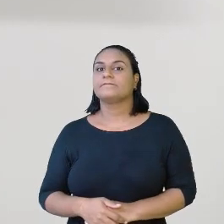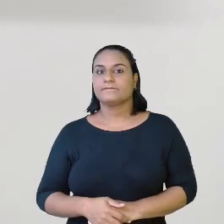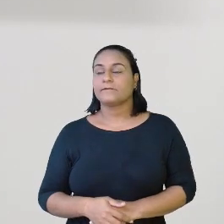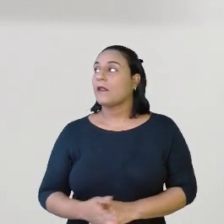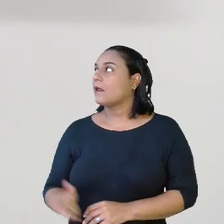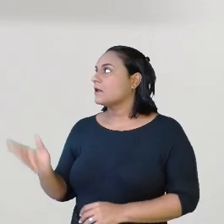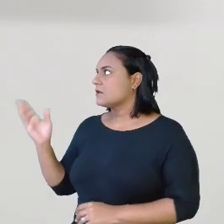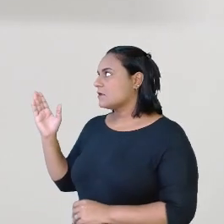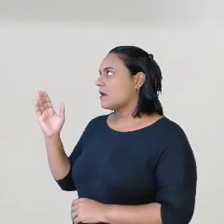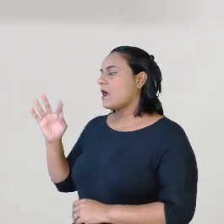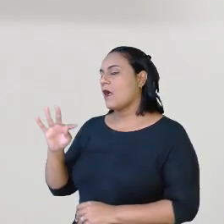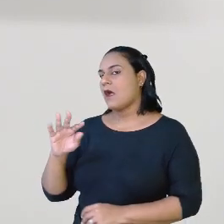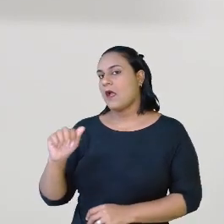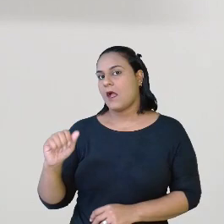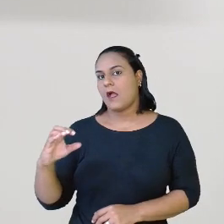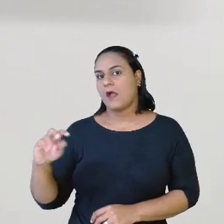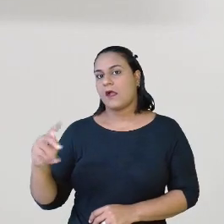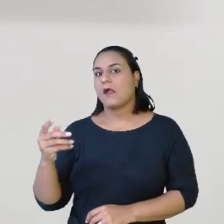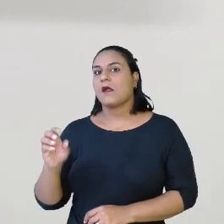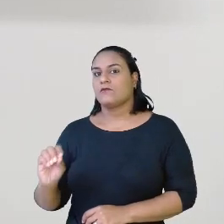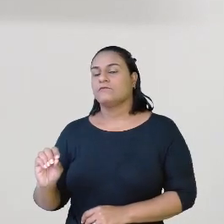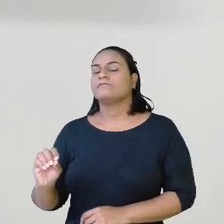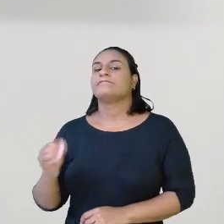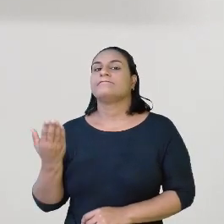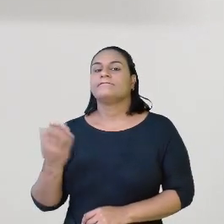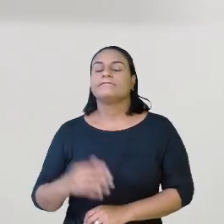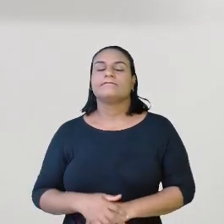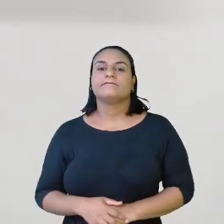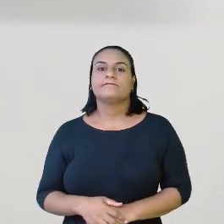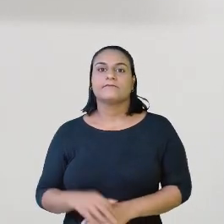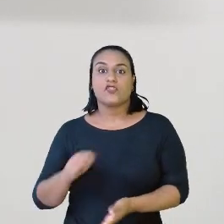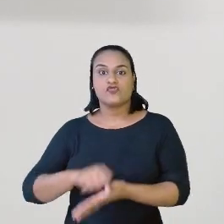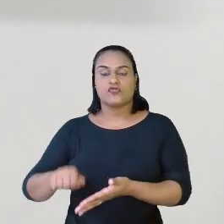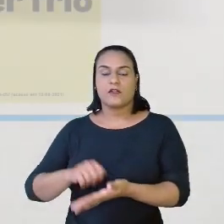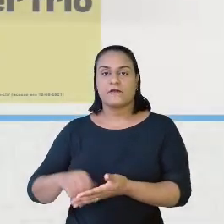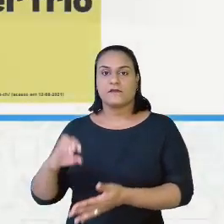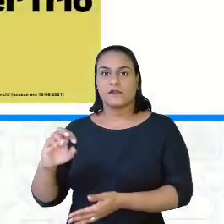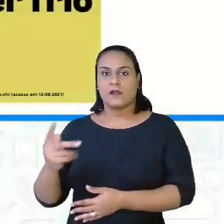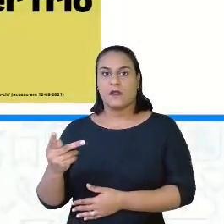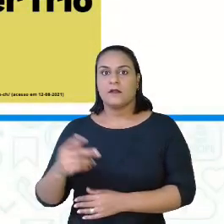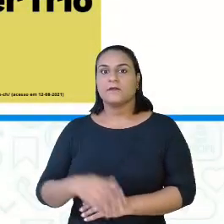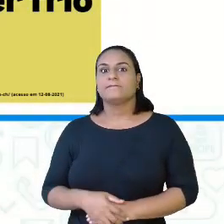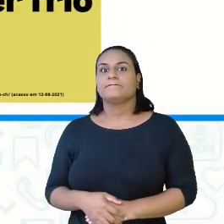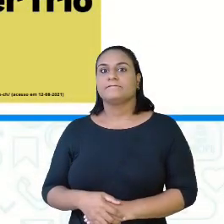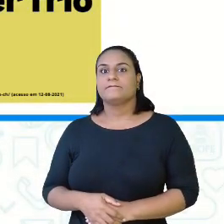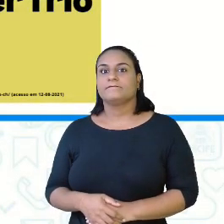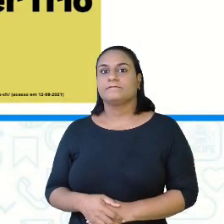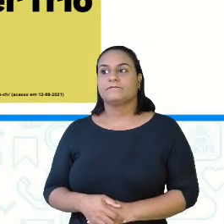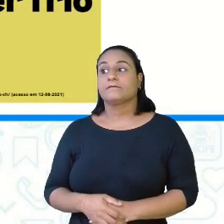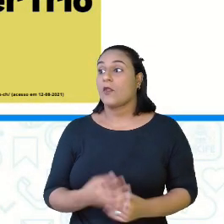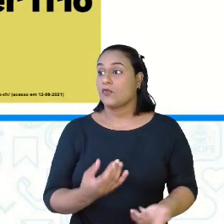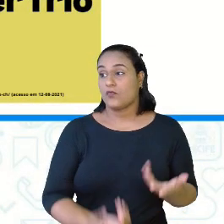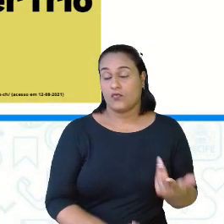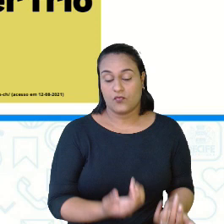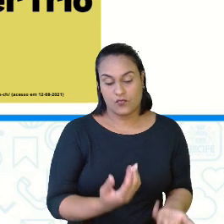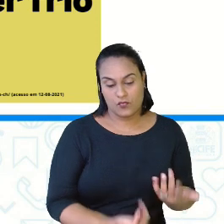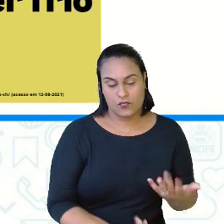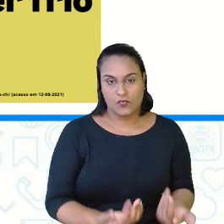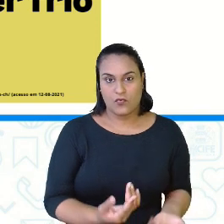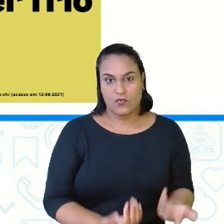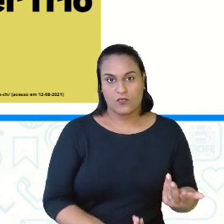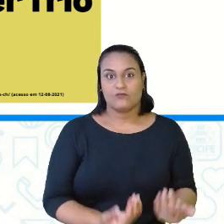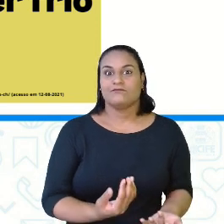Neste caso, tacho é com CH. E leve ao forno até engrossar.